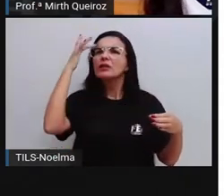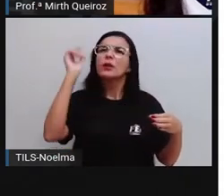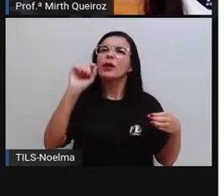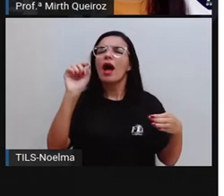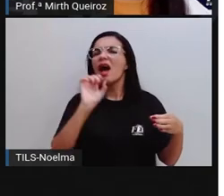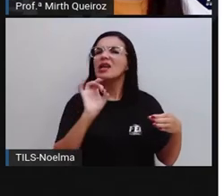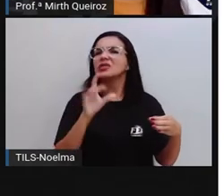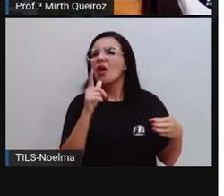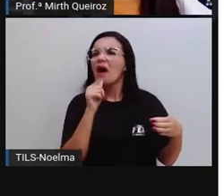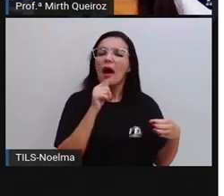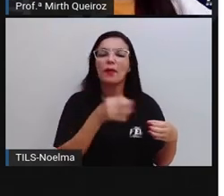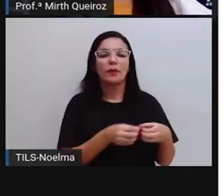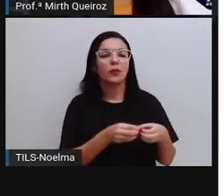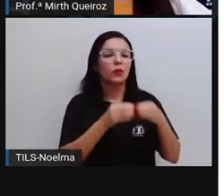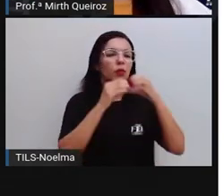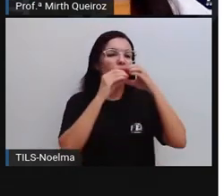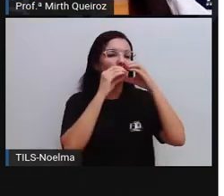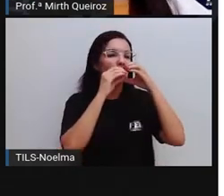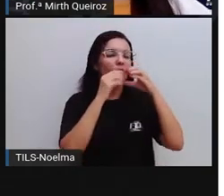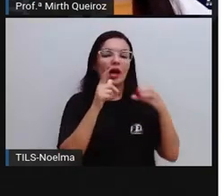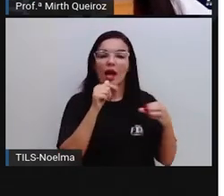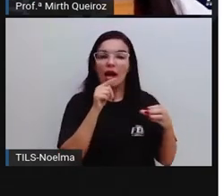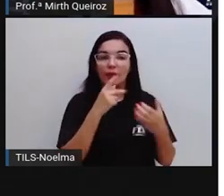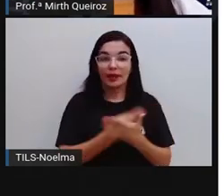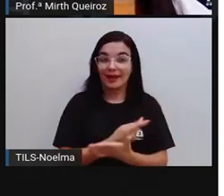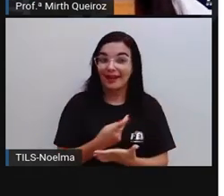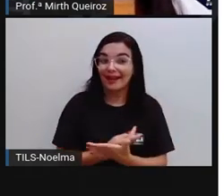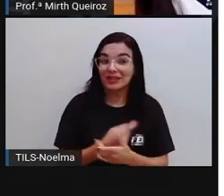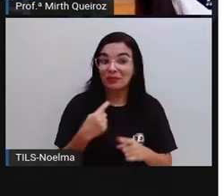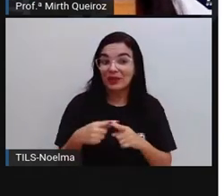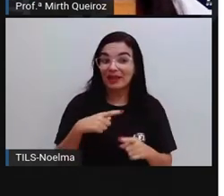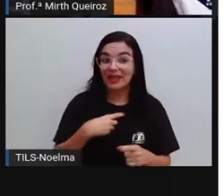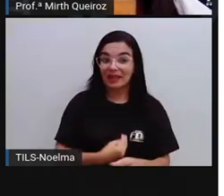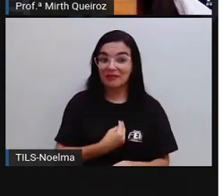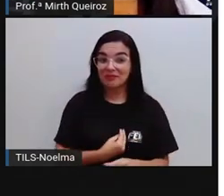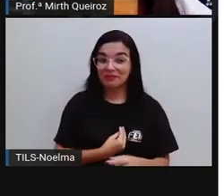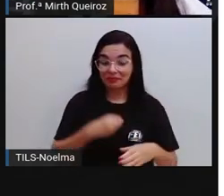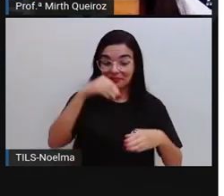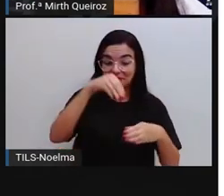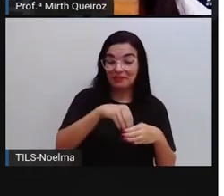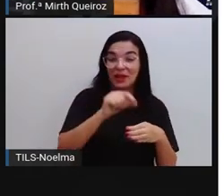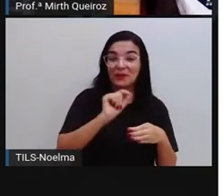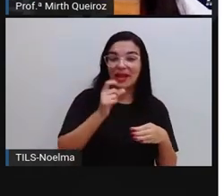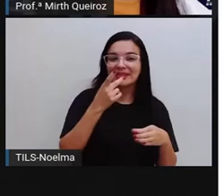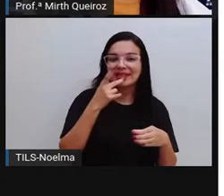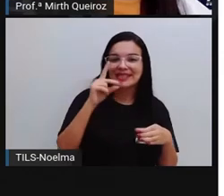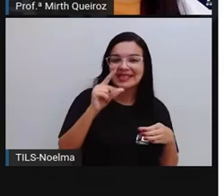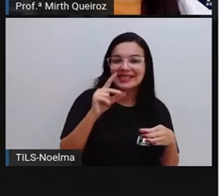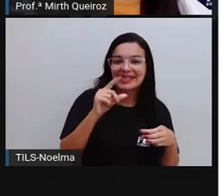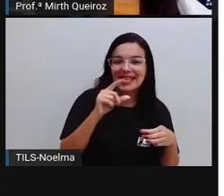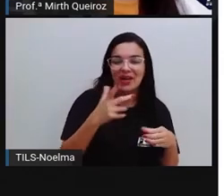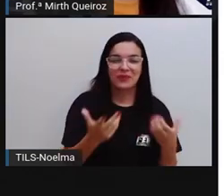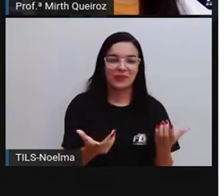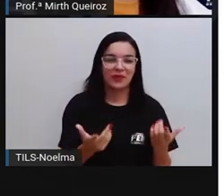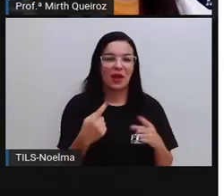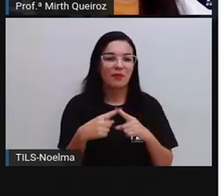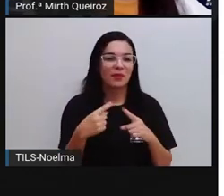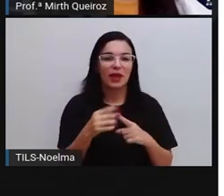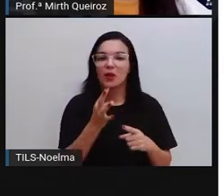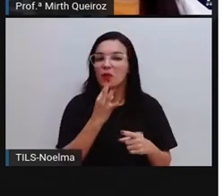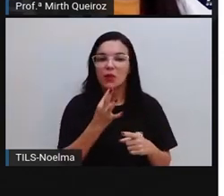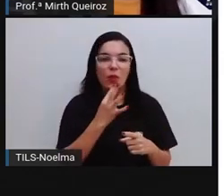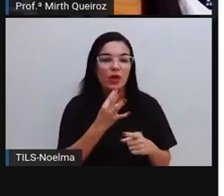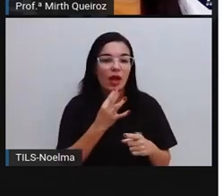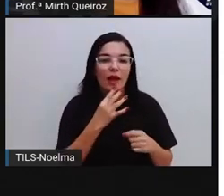de uma substância pura, mas não, nós temos lá a presença do sal, né? Então, sem ela conhecer a composição,